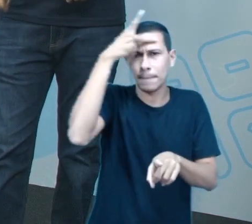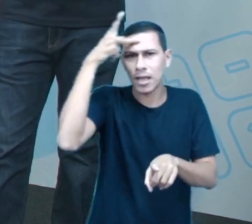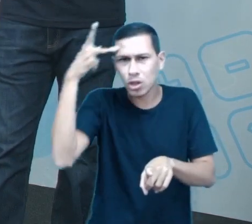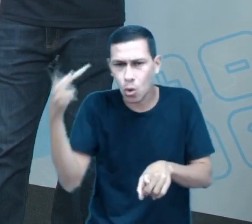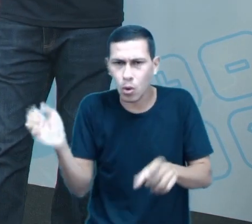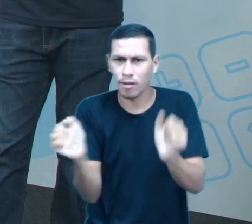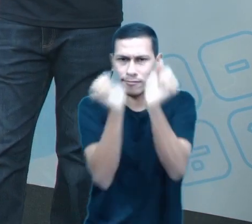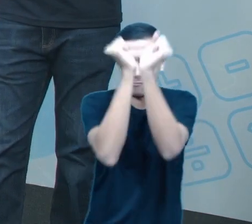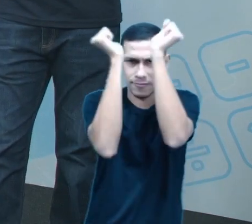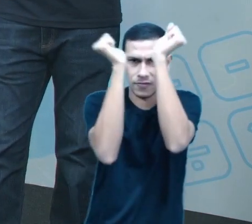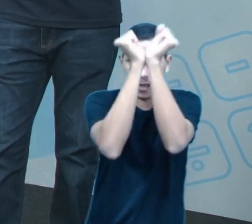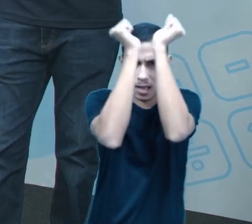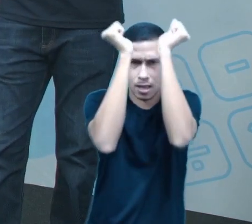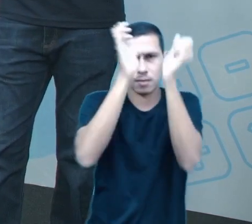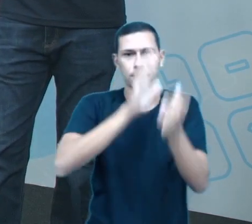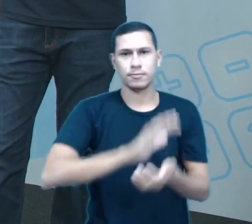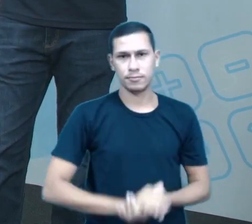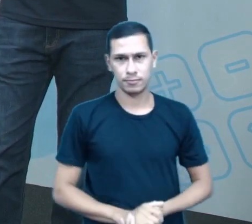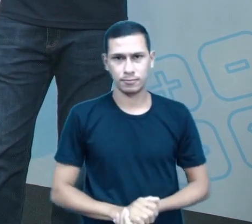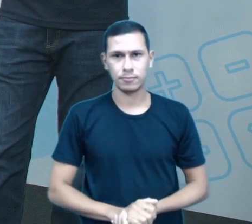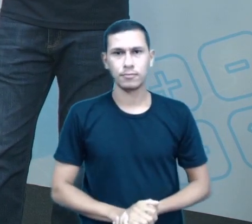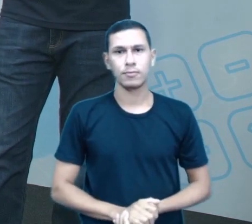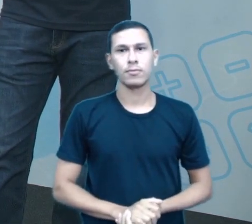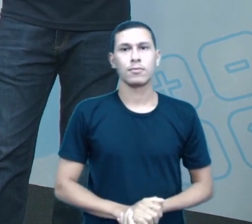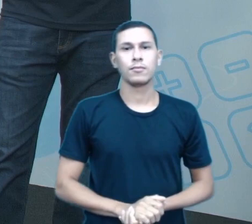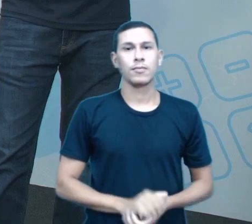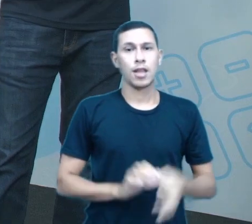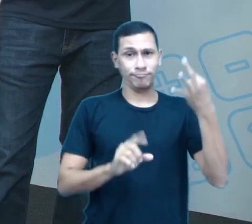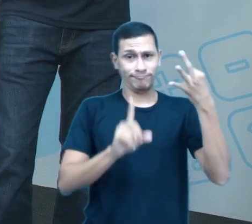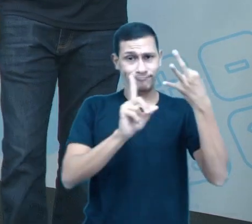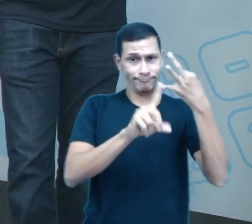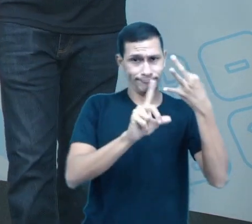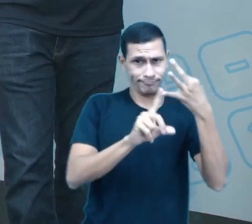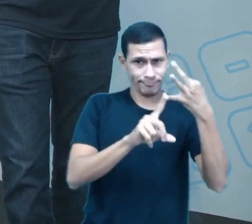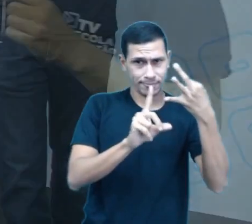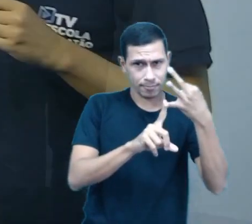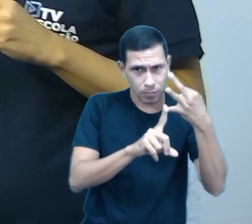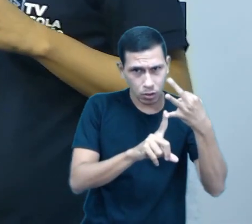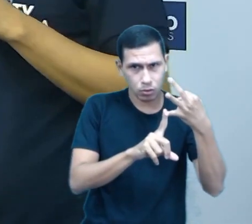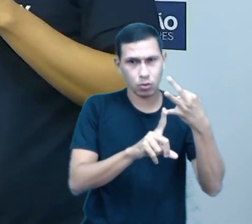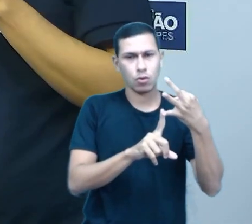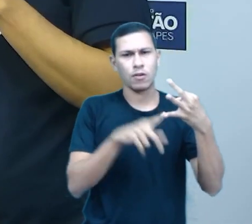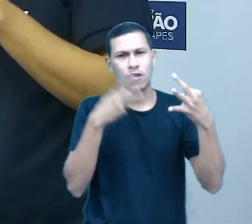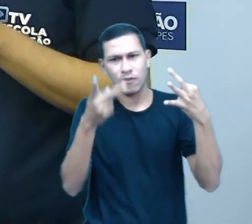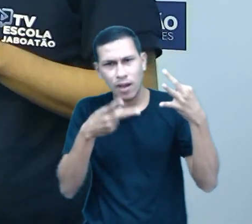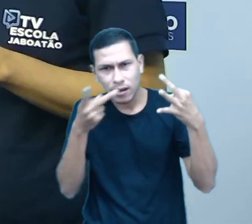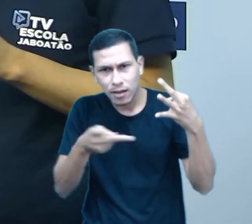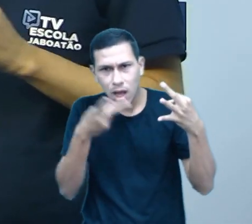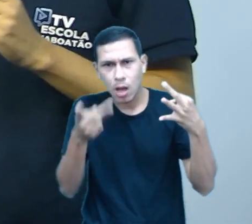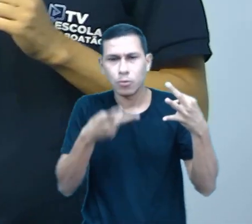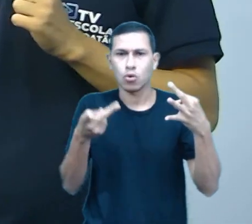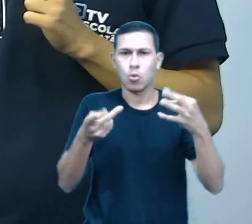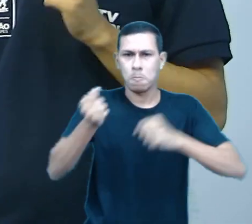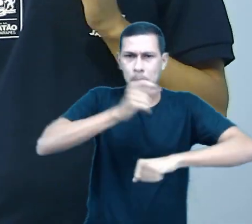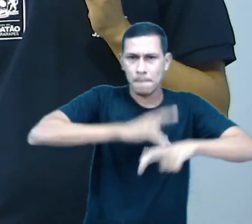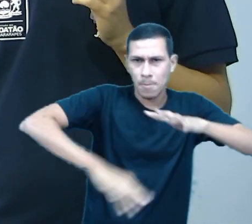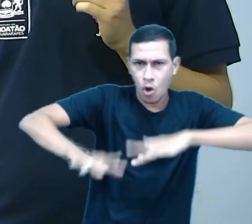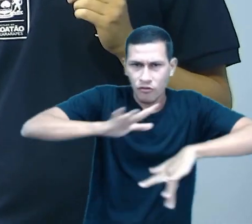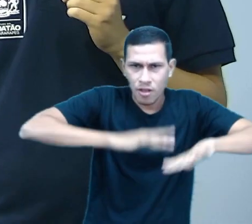escravos para o Brasil. O terceiro ponto, a gente fala destaca o movimento abolicionista.